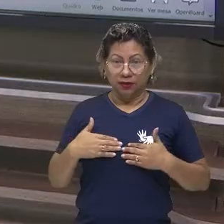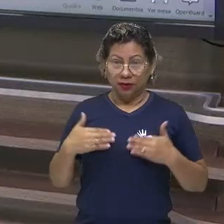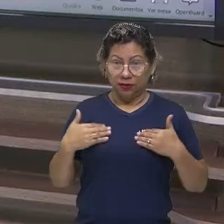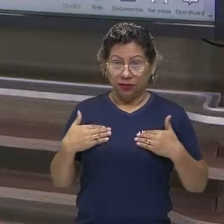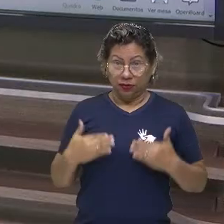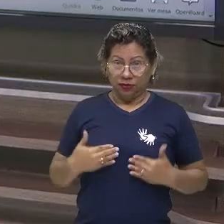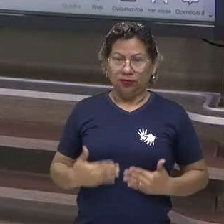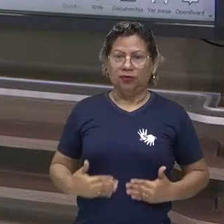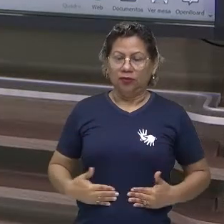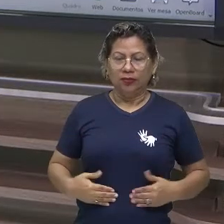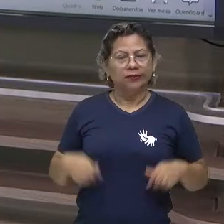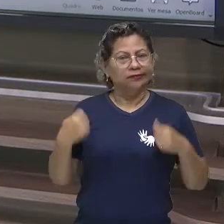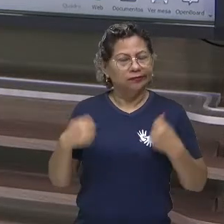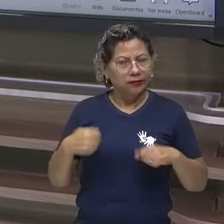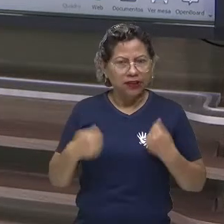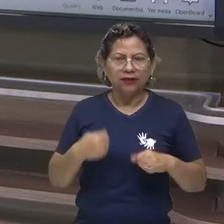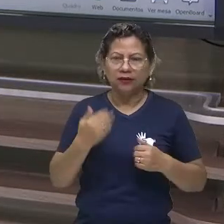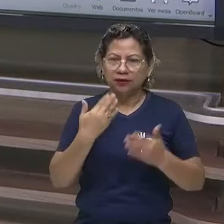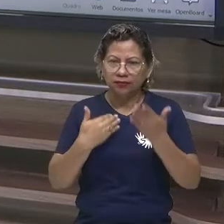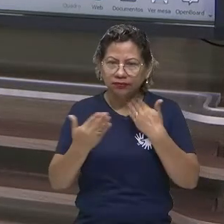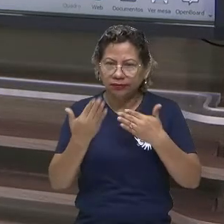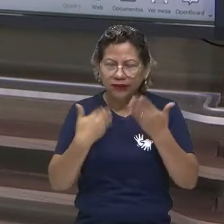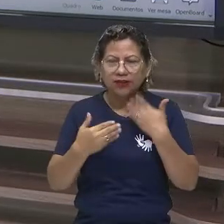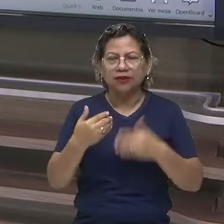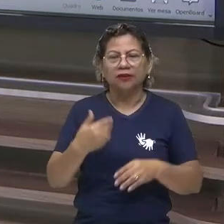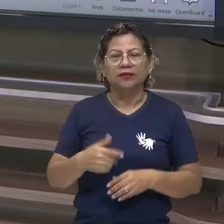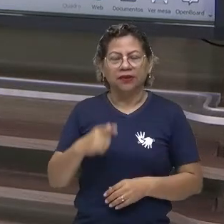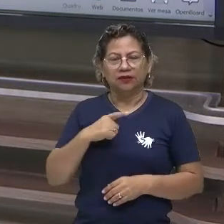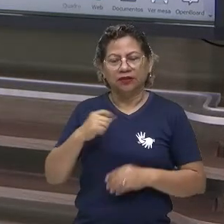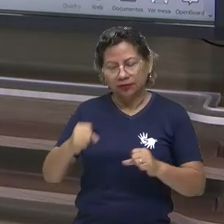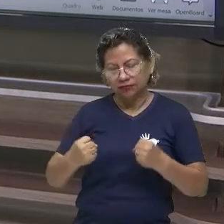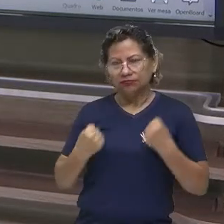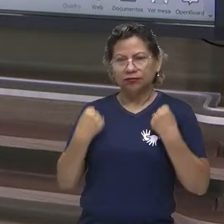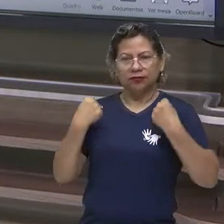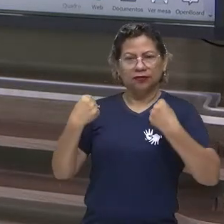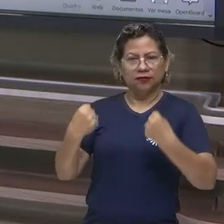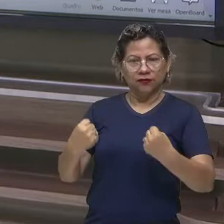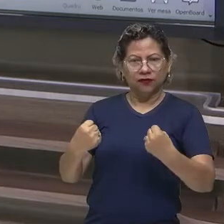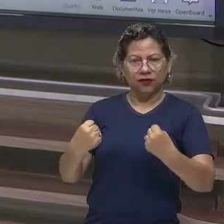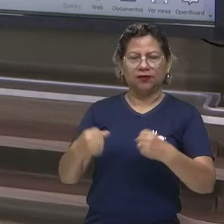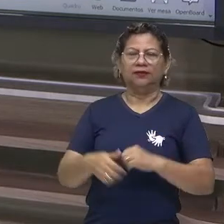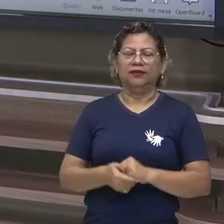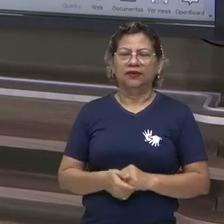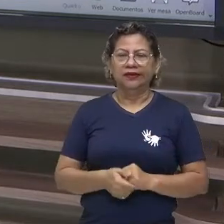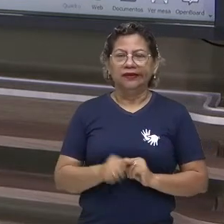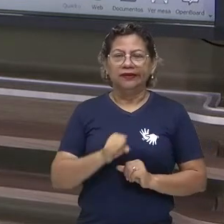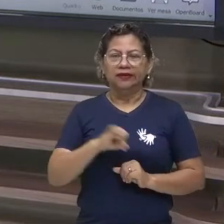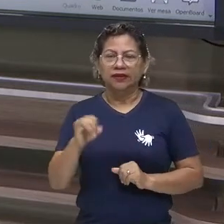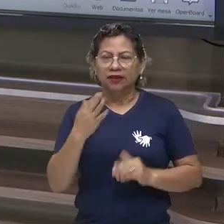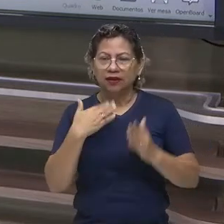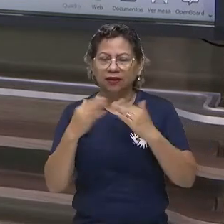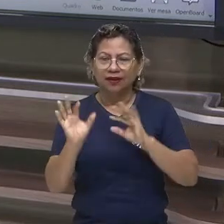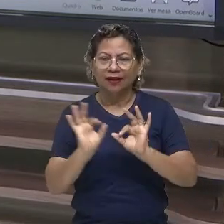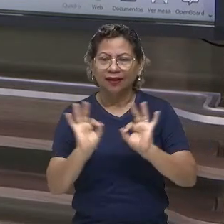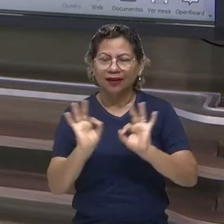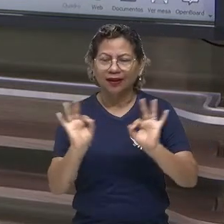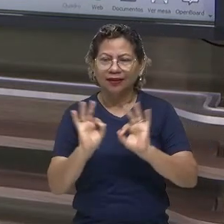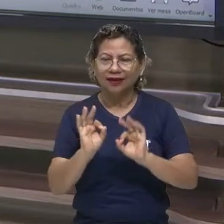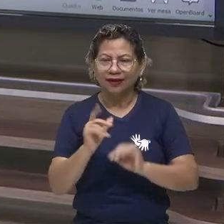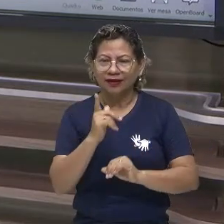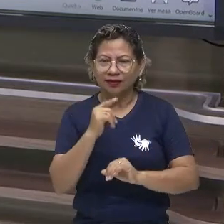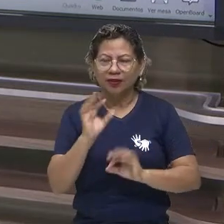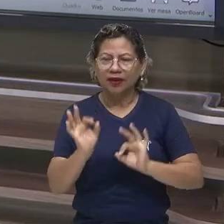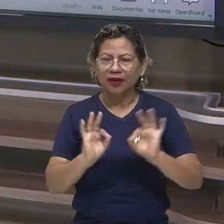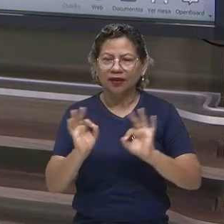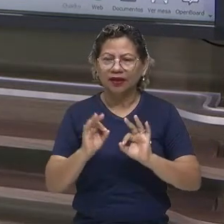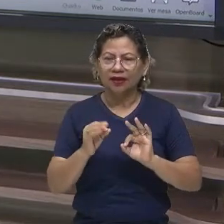gente precisa desse alimento para conseguir realizar as atividades. Se a gente ficar sem comer, sem tomar água, a gente não consegue